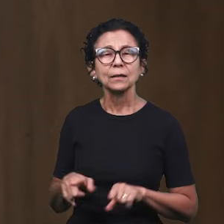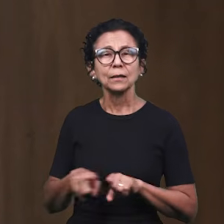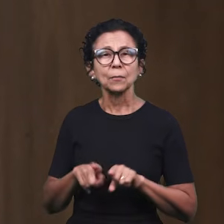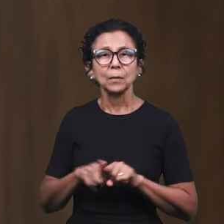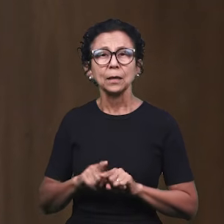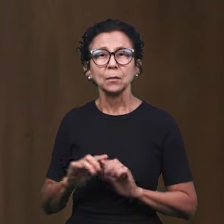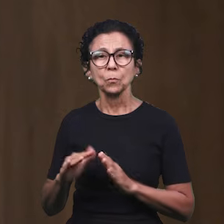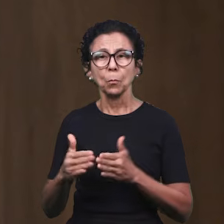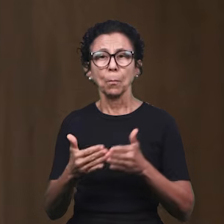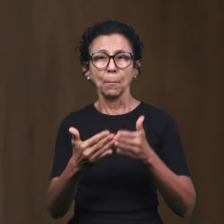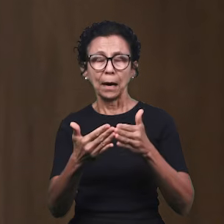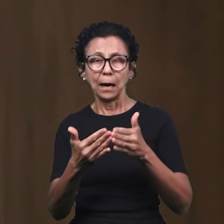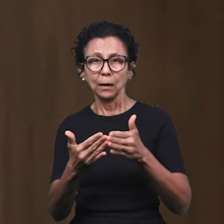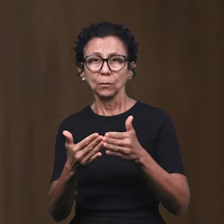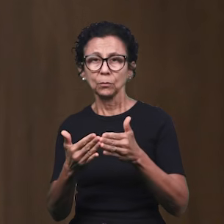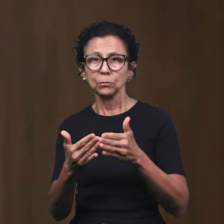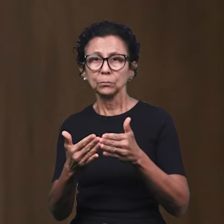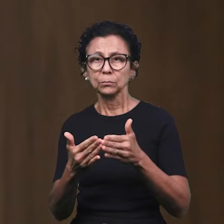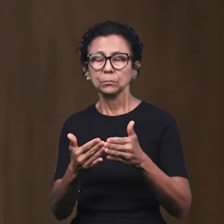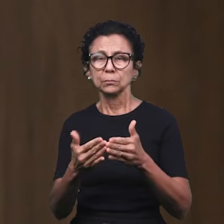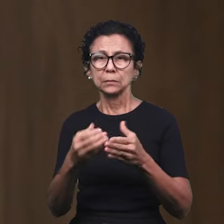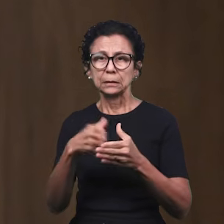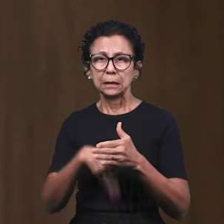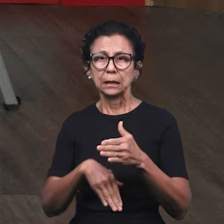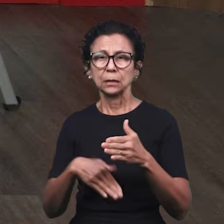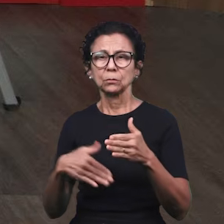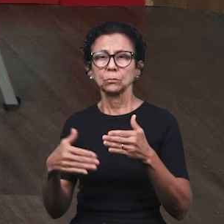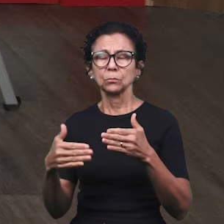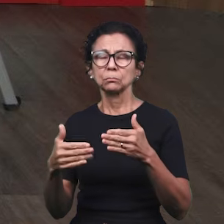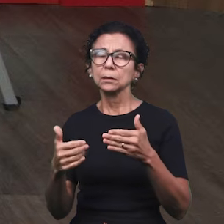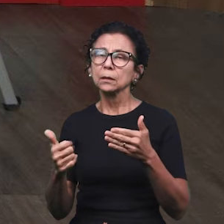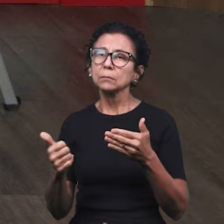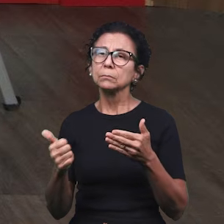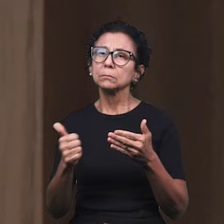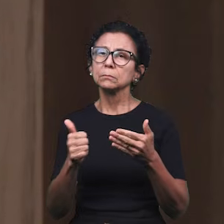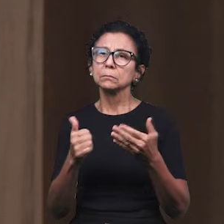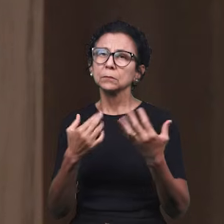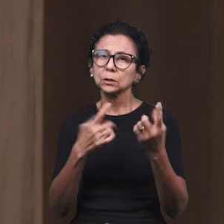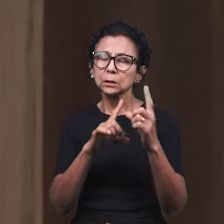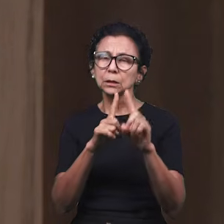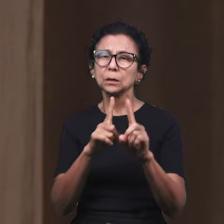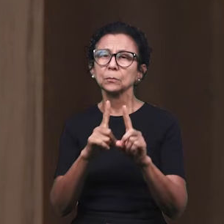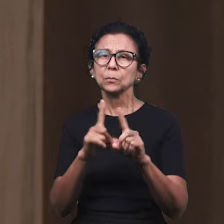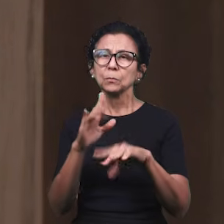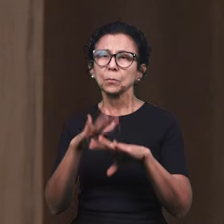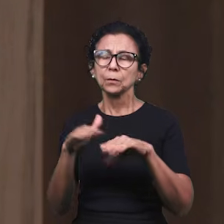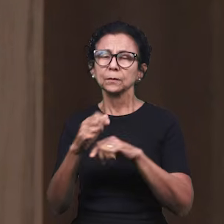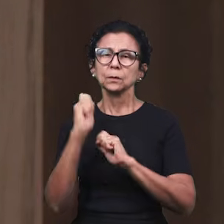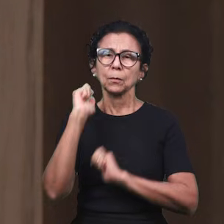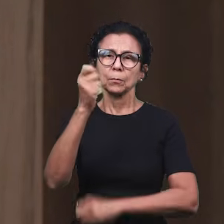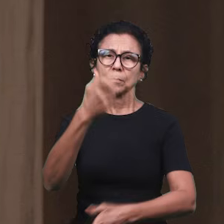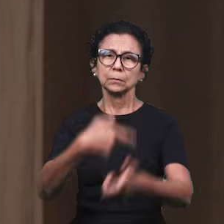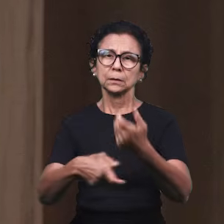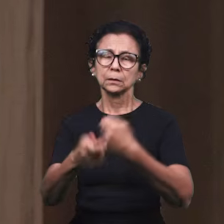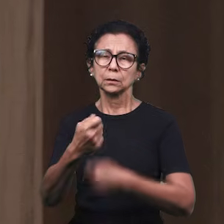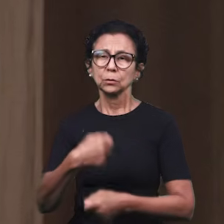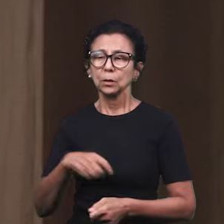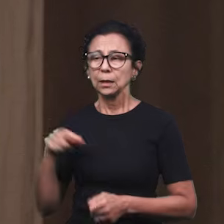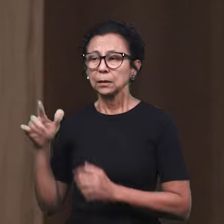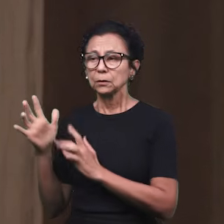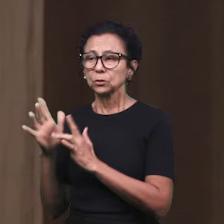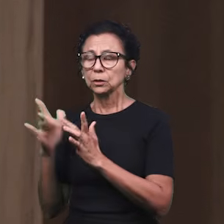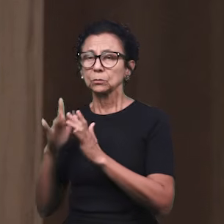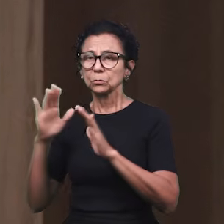no barco com eles. Mas primeiro eu vou apresentar aqui o pastor Eduardo, a paz do Senhor. A paz do Senhor, pastor Edson, a paz do senhor